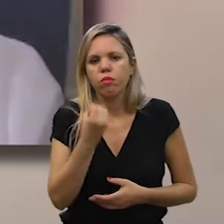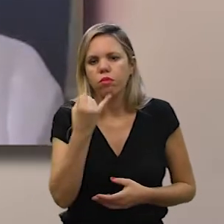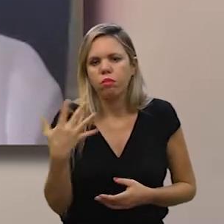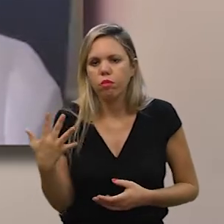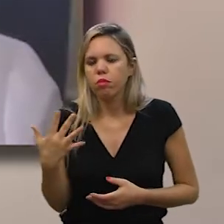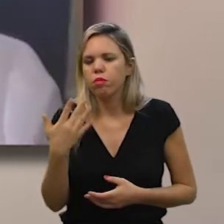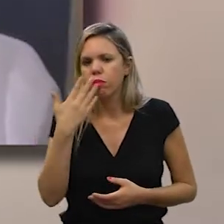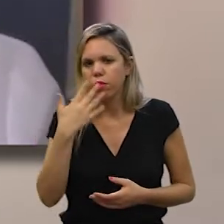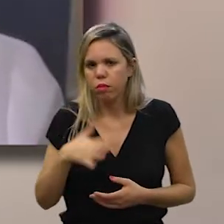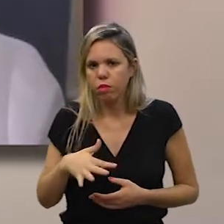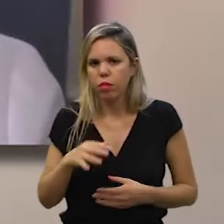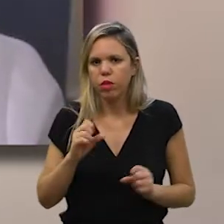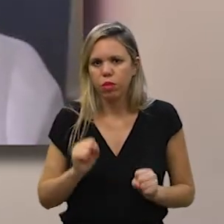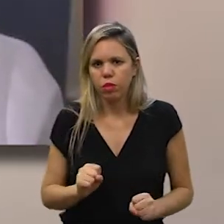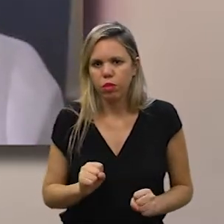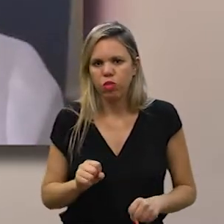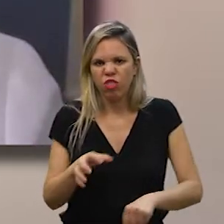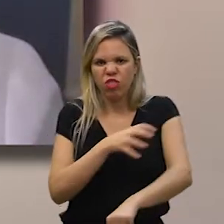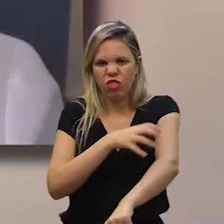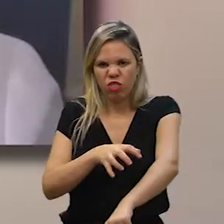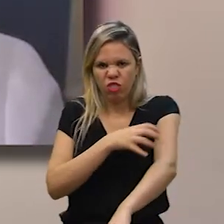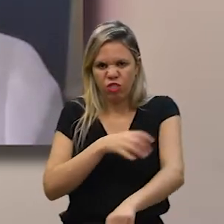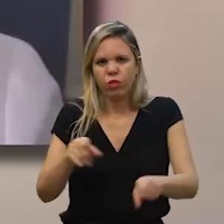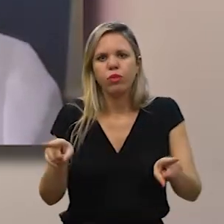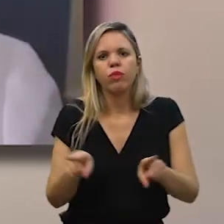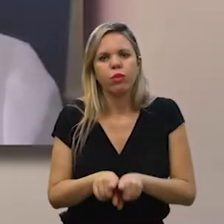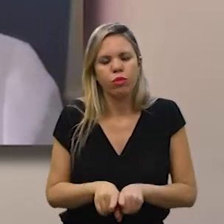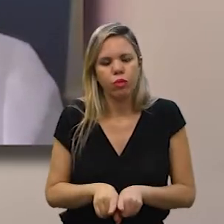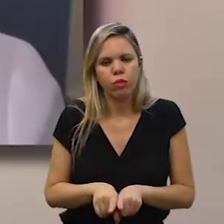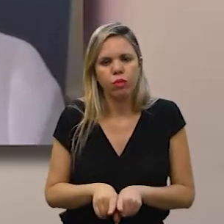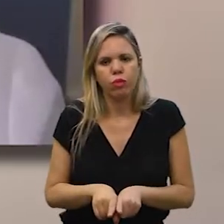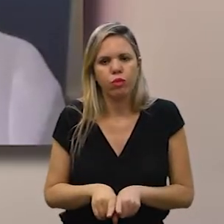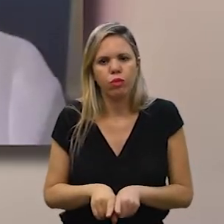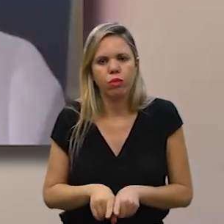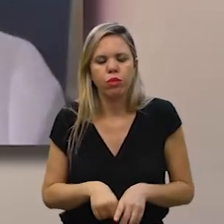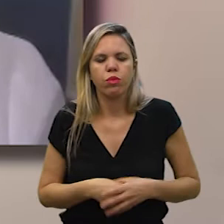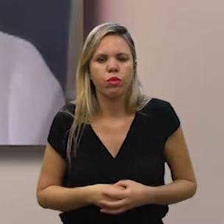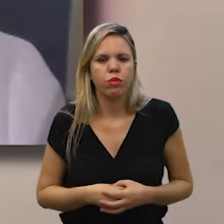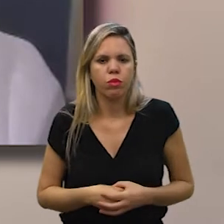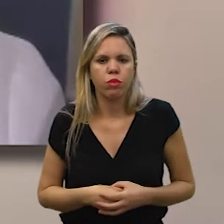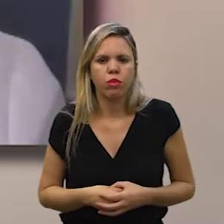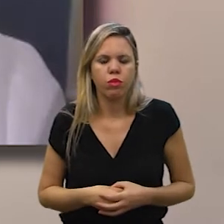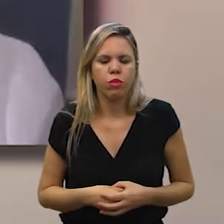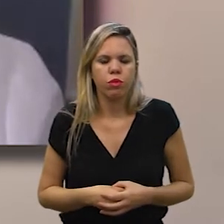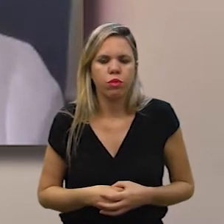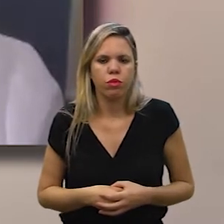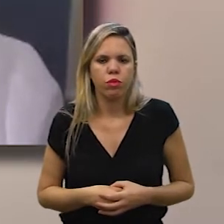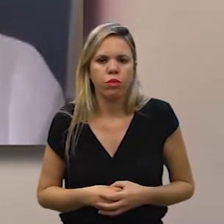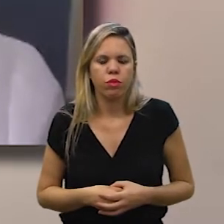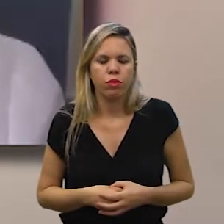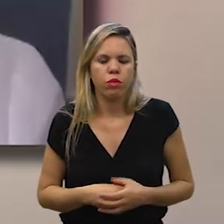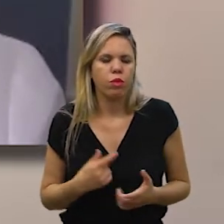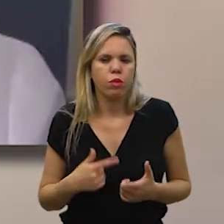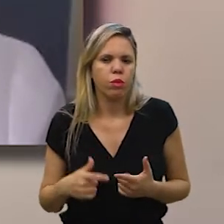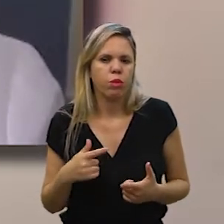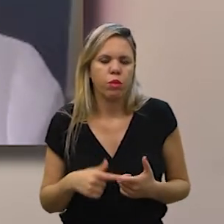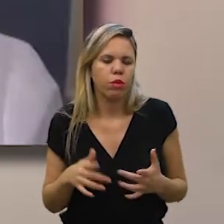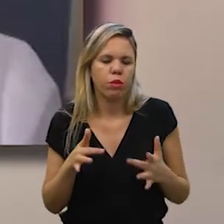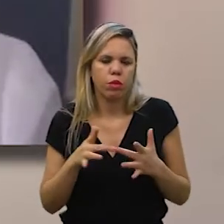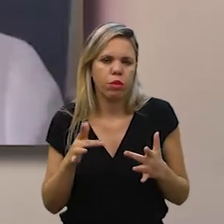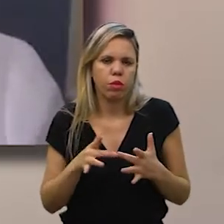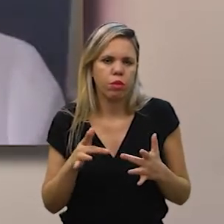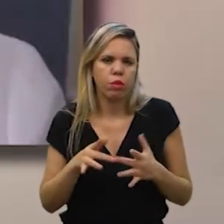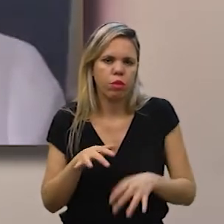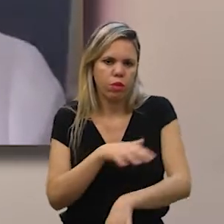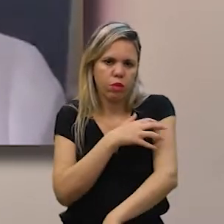dessas crianças podem ficar alérgicas também a dermatite, podem desenvolver dermatite de